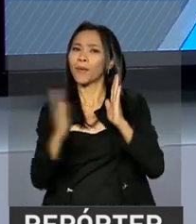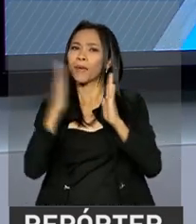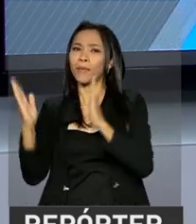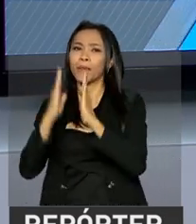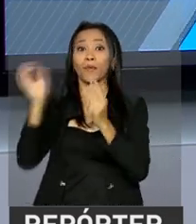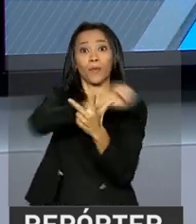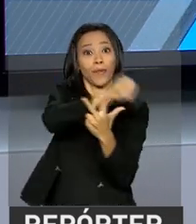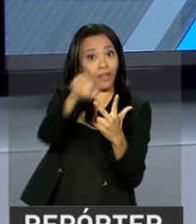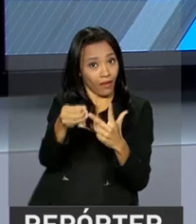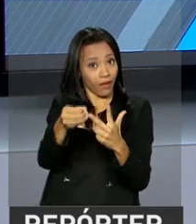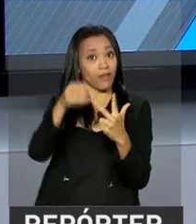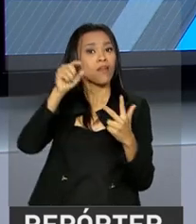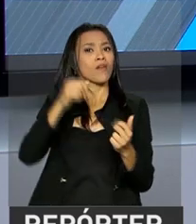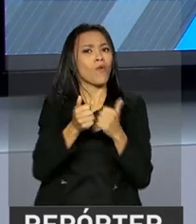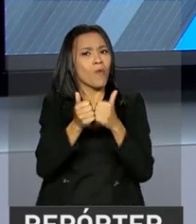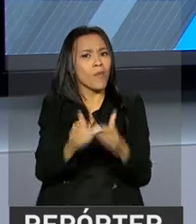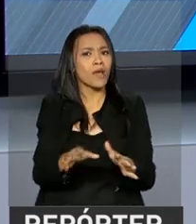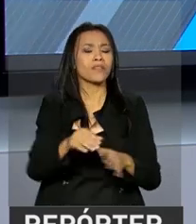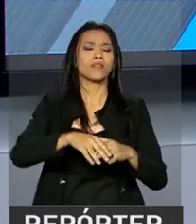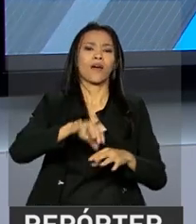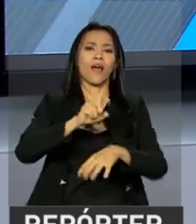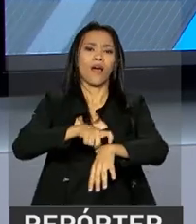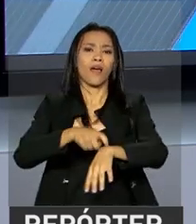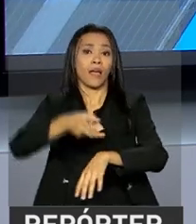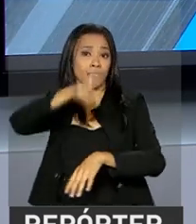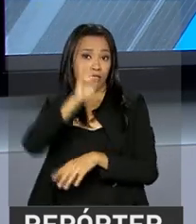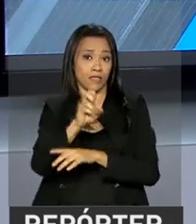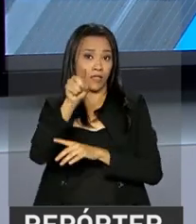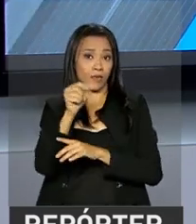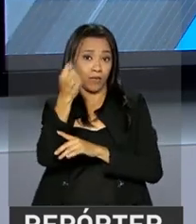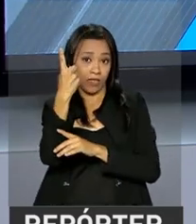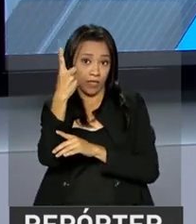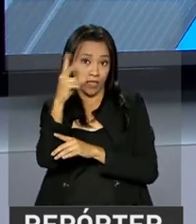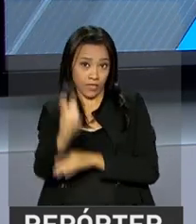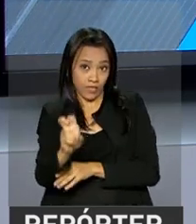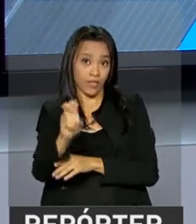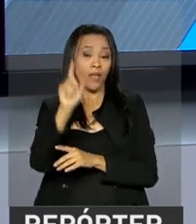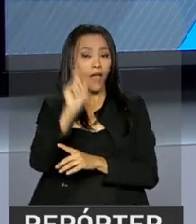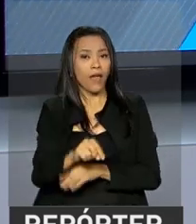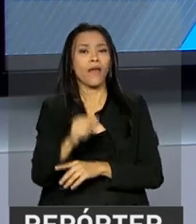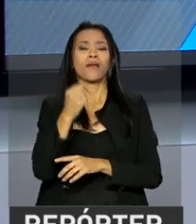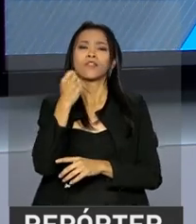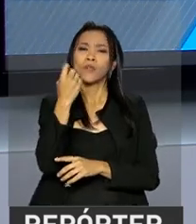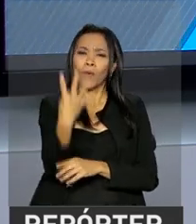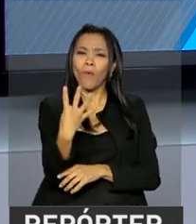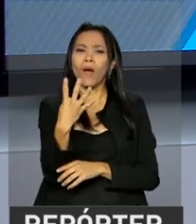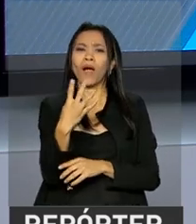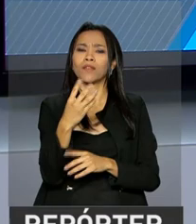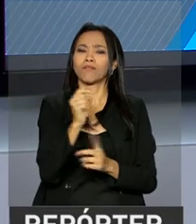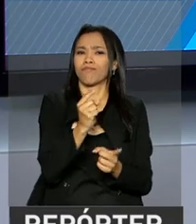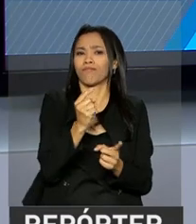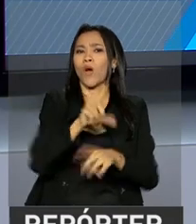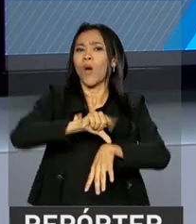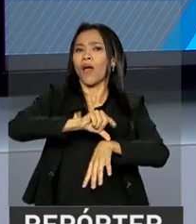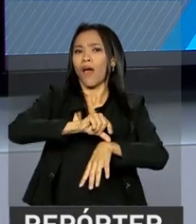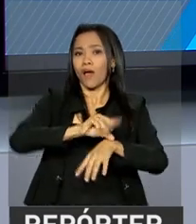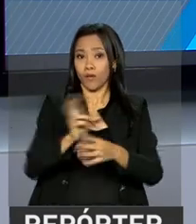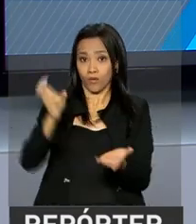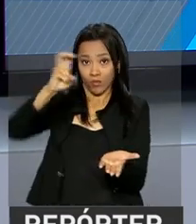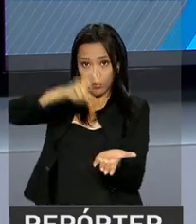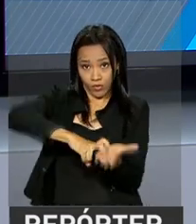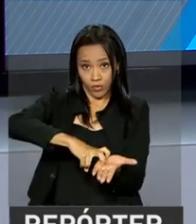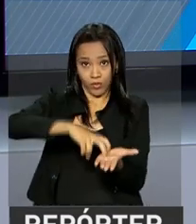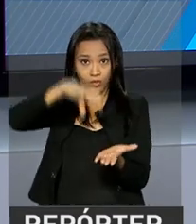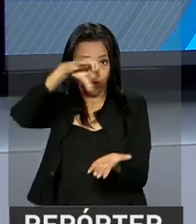primeiro episódio será às 5:15 da tarde. A hora do Enem é exibida em quatro horários aqui na NBR: às 9:30 da